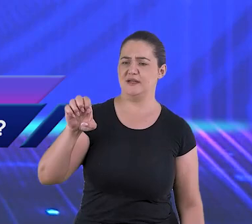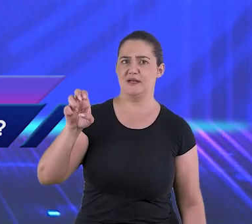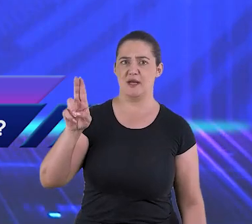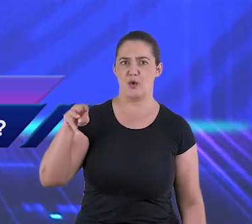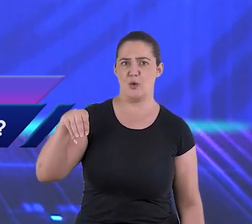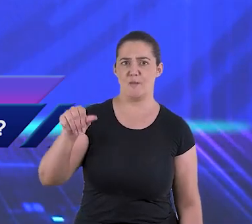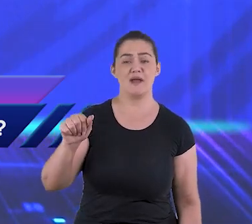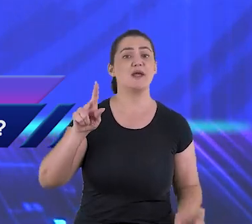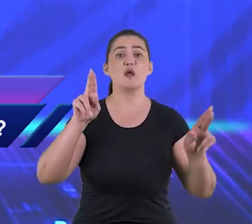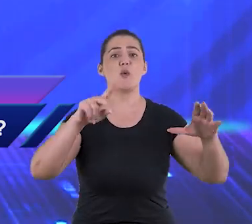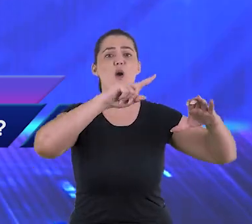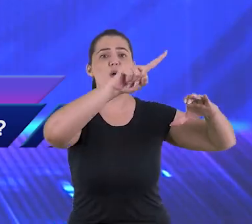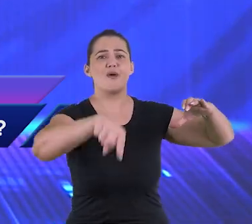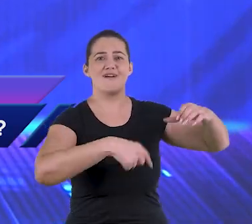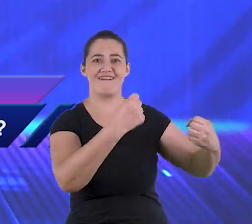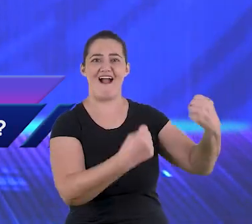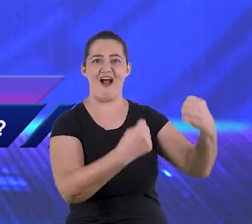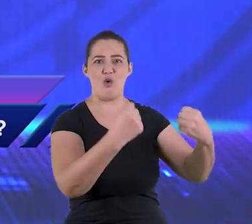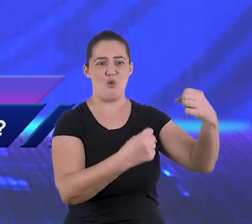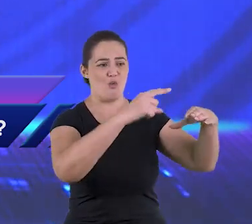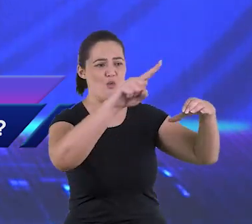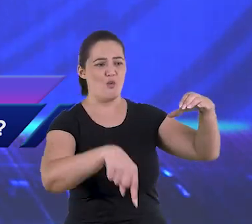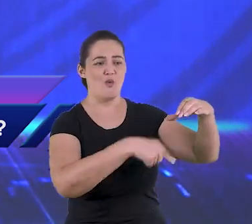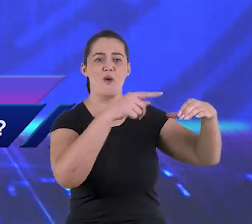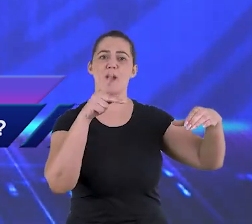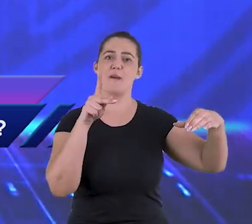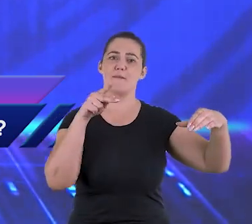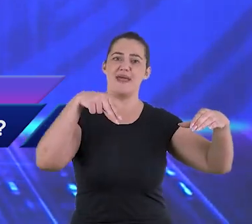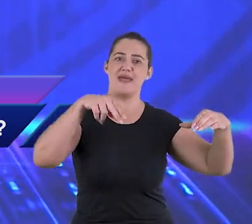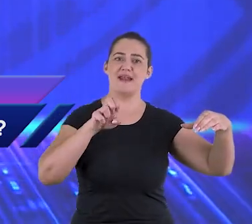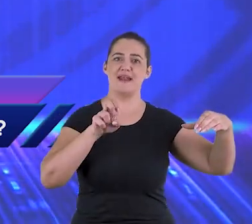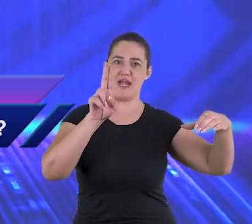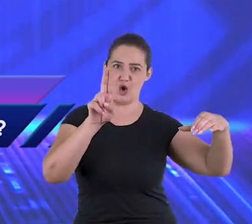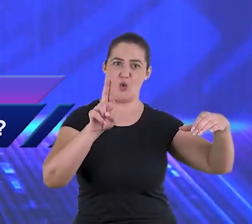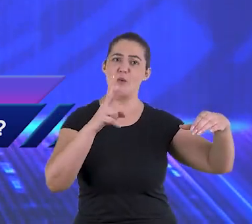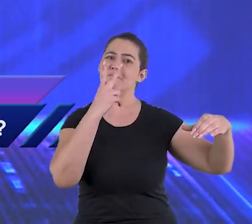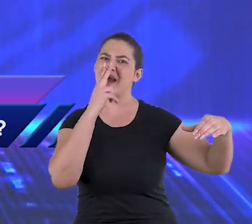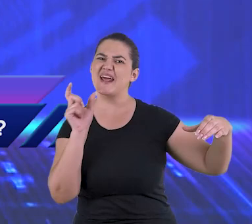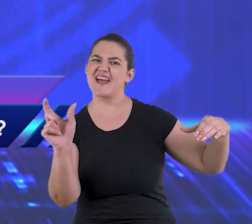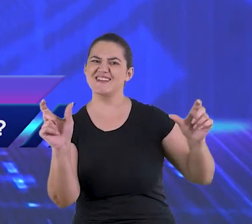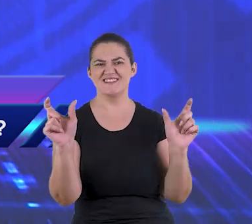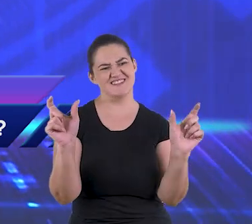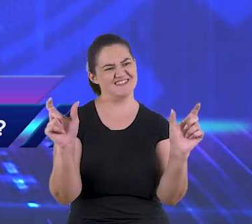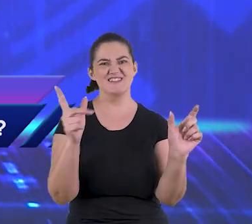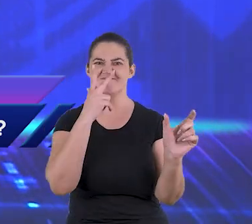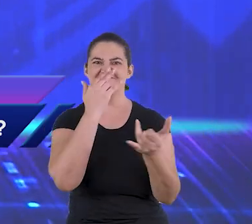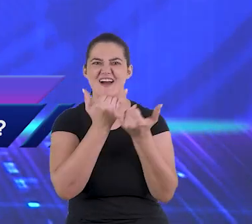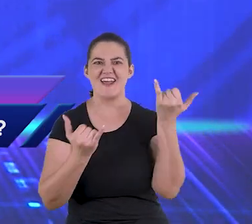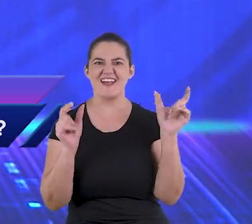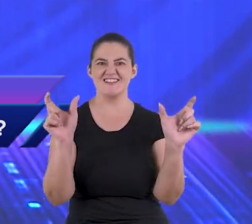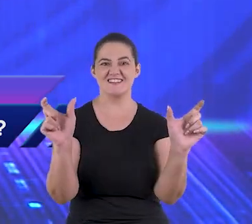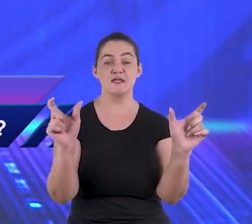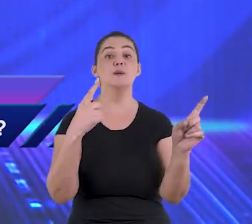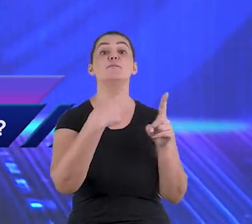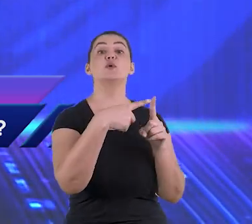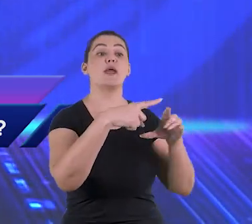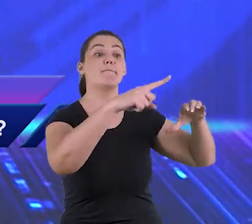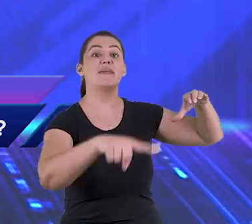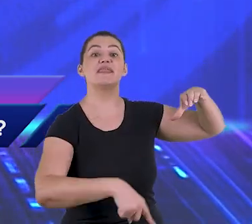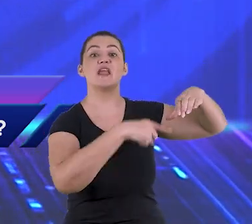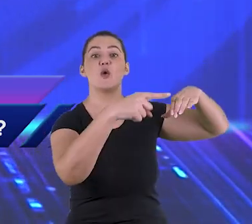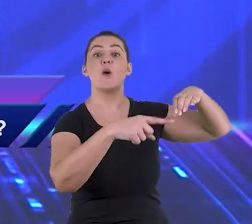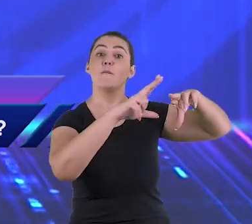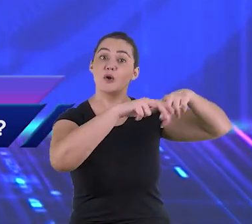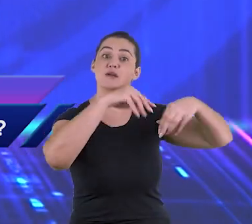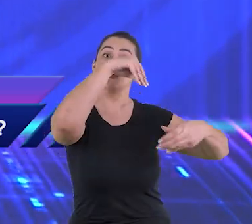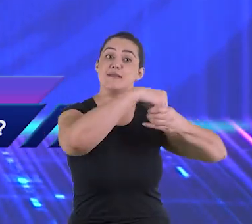nome pneu. O pneu do seu carro não tem esse nome porque é feito de borracha, e sim